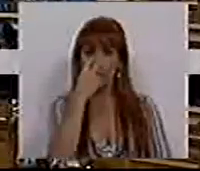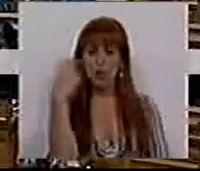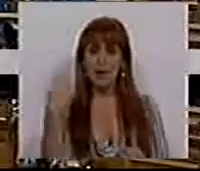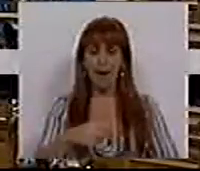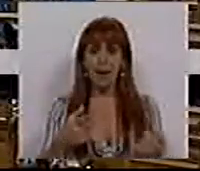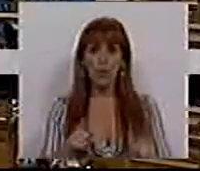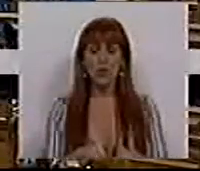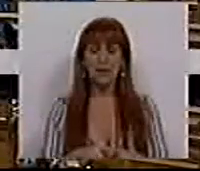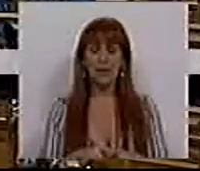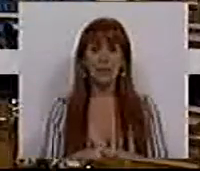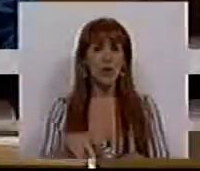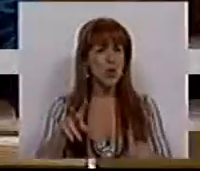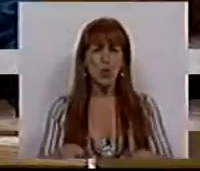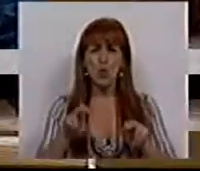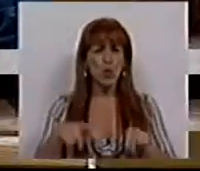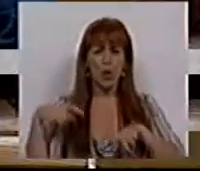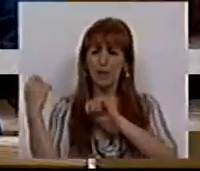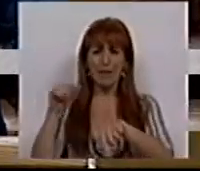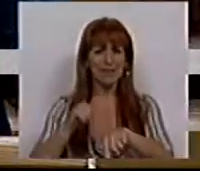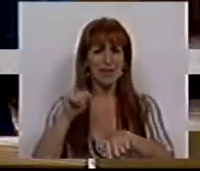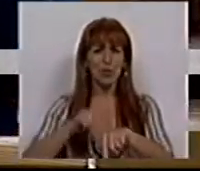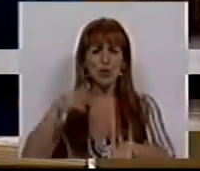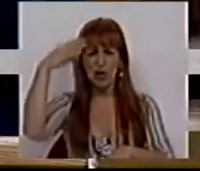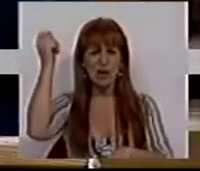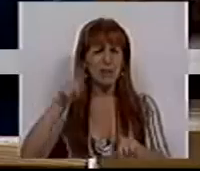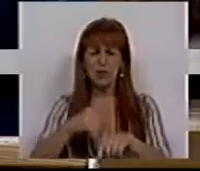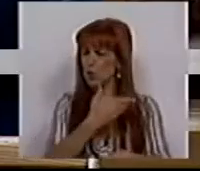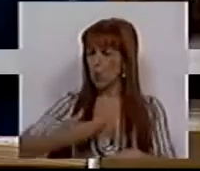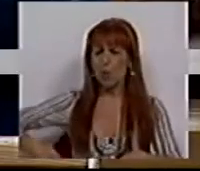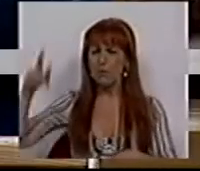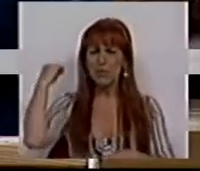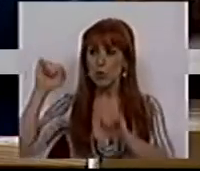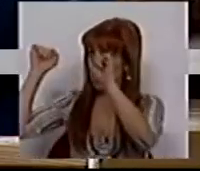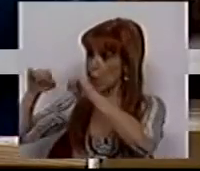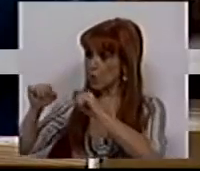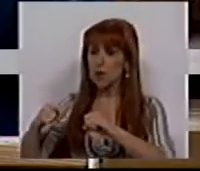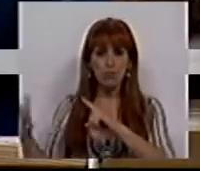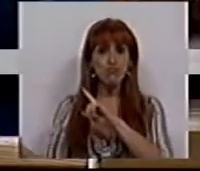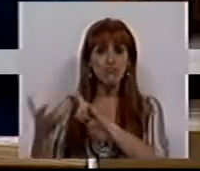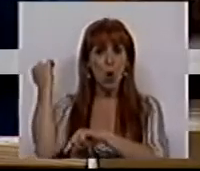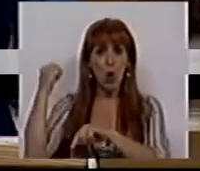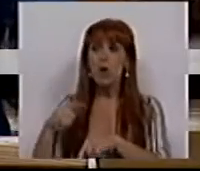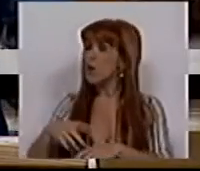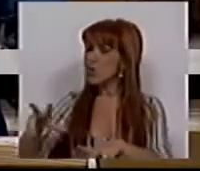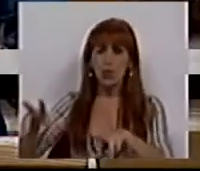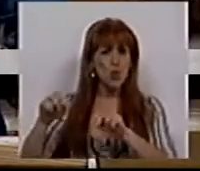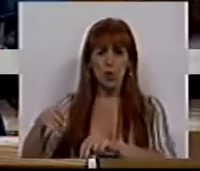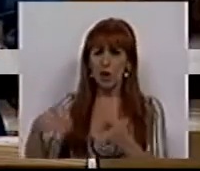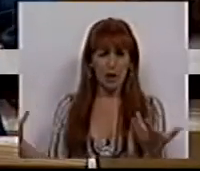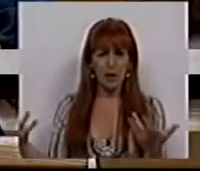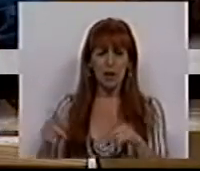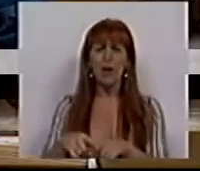é curioso que em momento nenhum deste debate esquecemos o passado de consenso que foi trilhado em nenhum